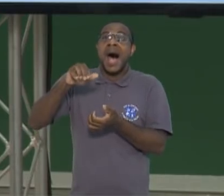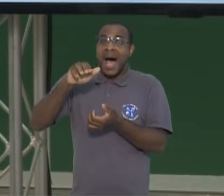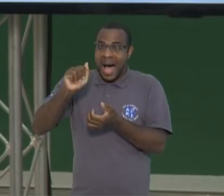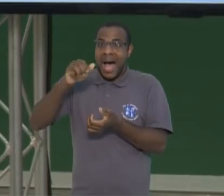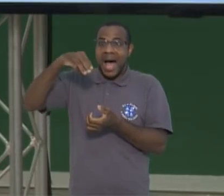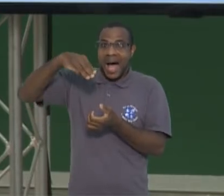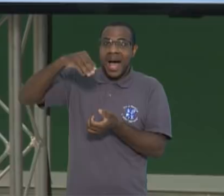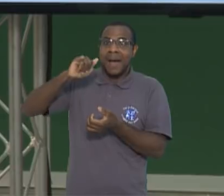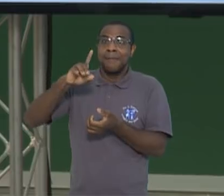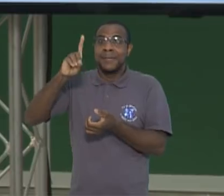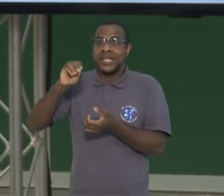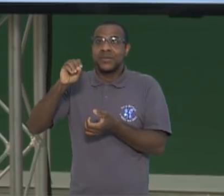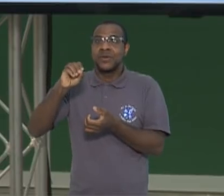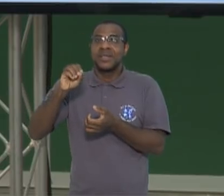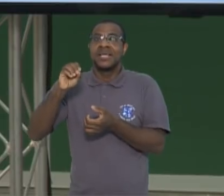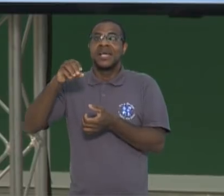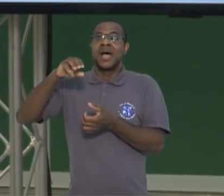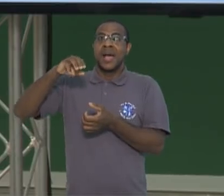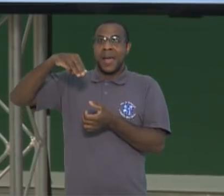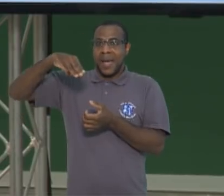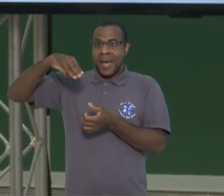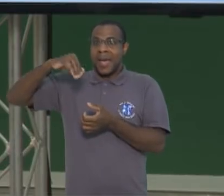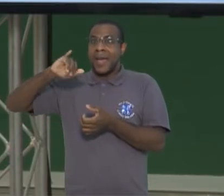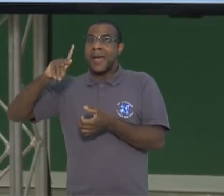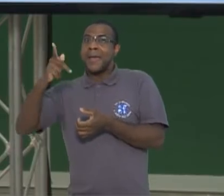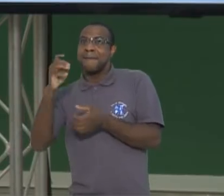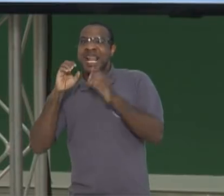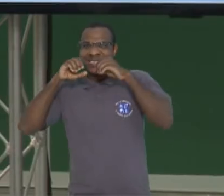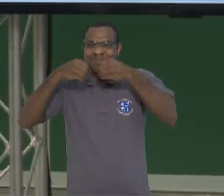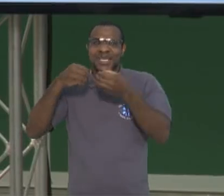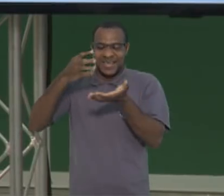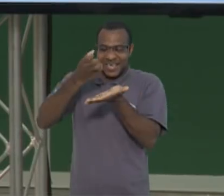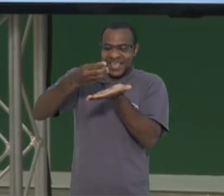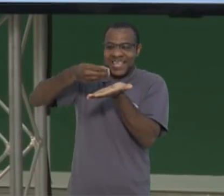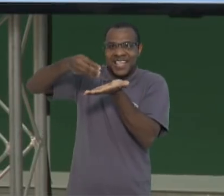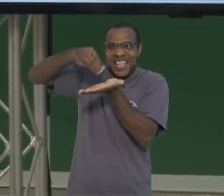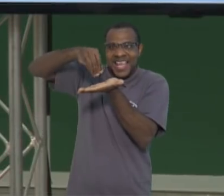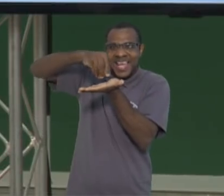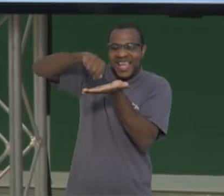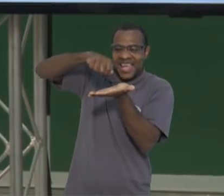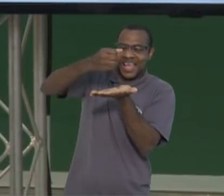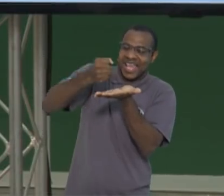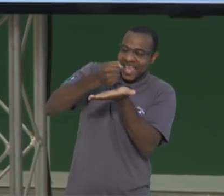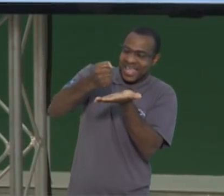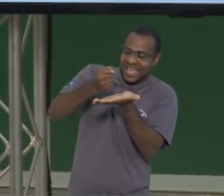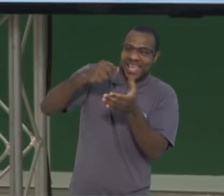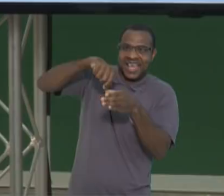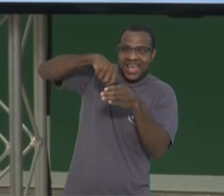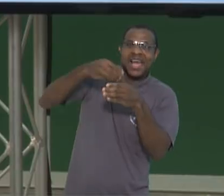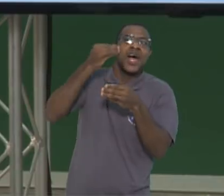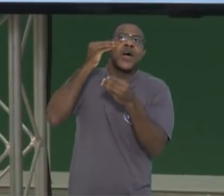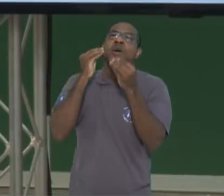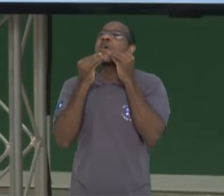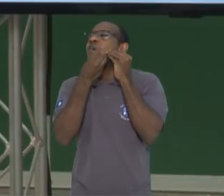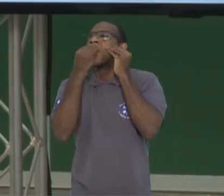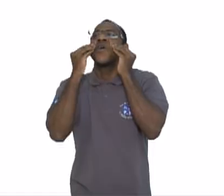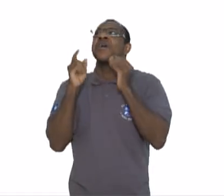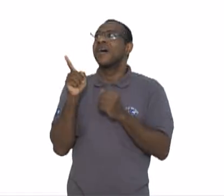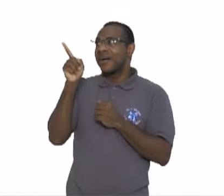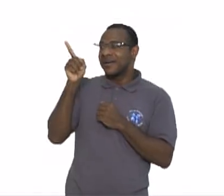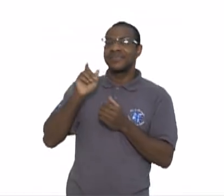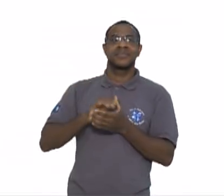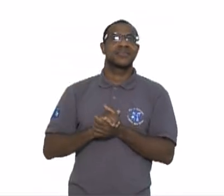que secou, fez os desenhos coloridos. Ó, a professora não passou nos olhos, tá? Para ninguém se machucar.